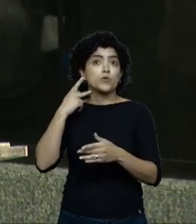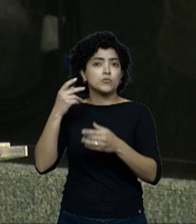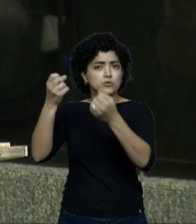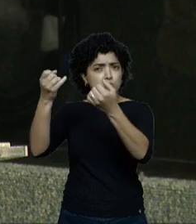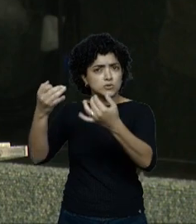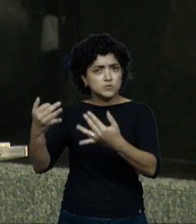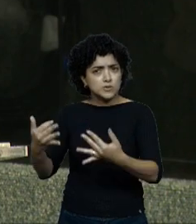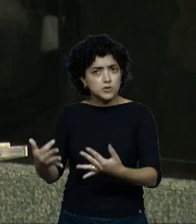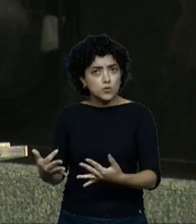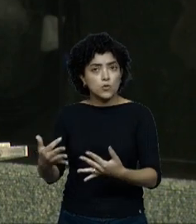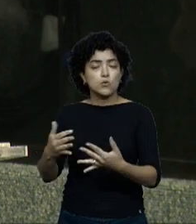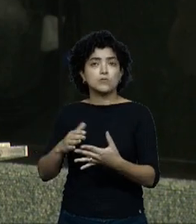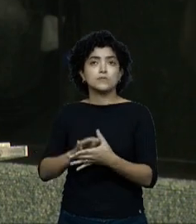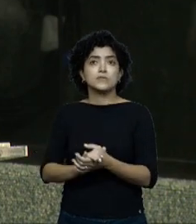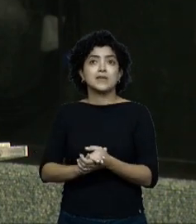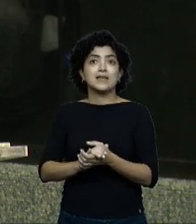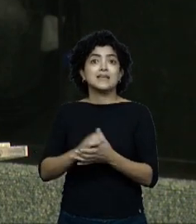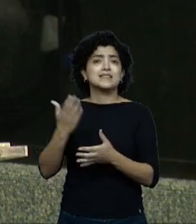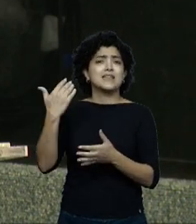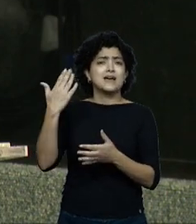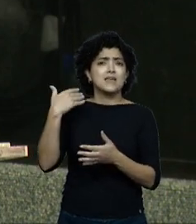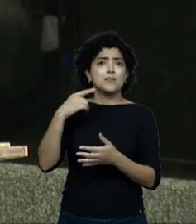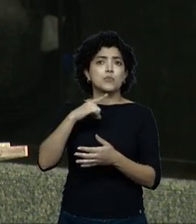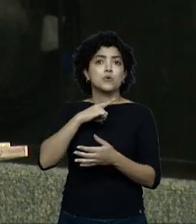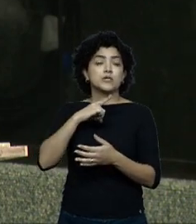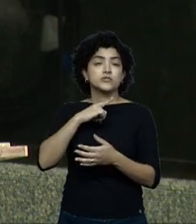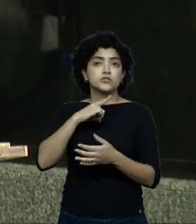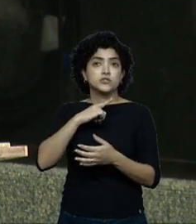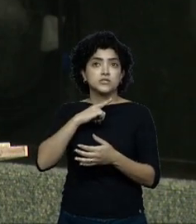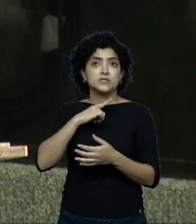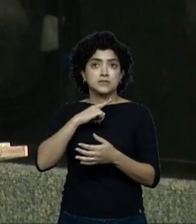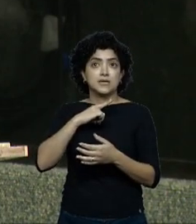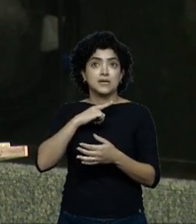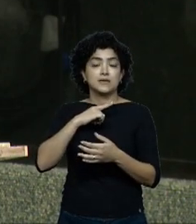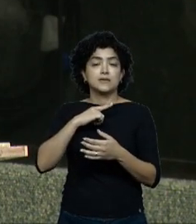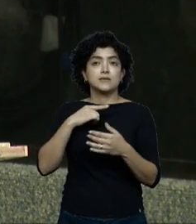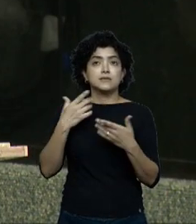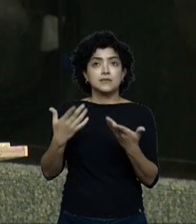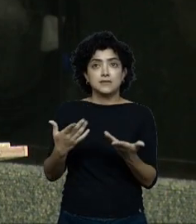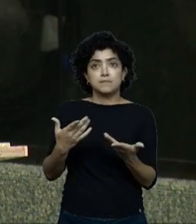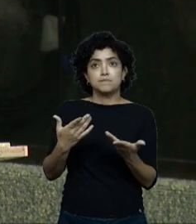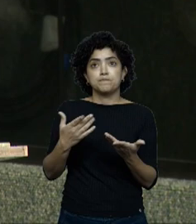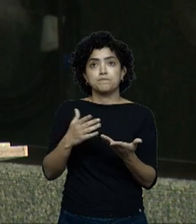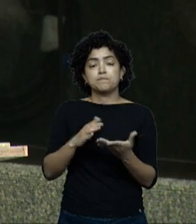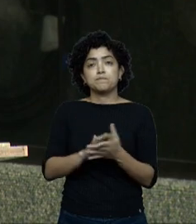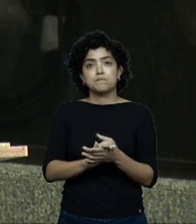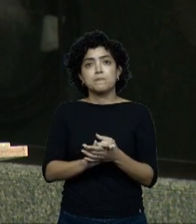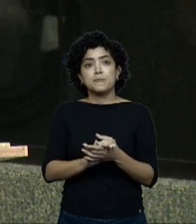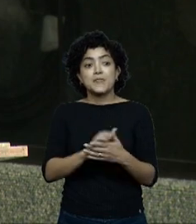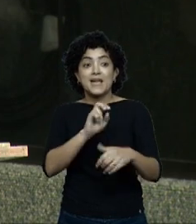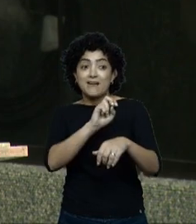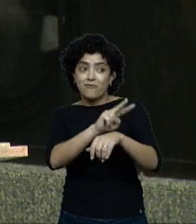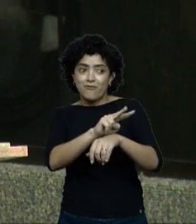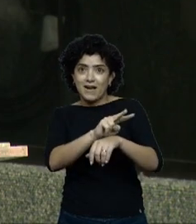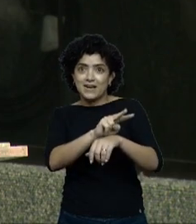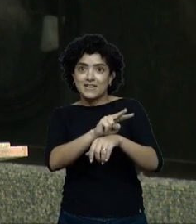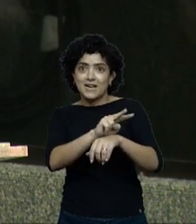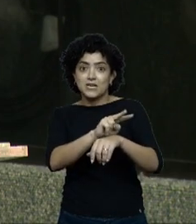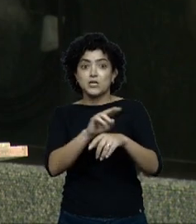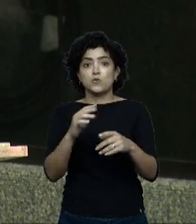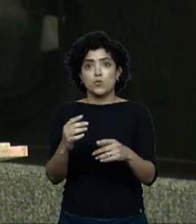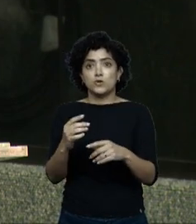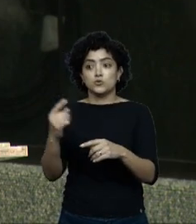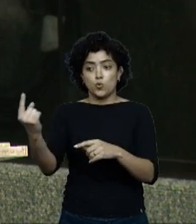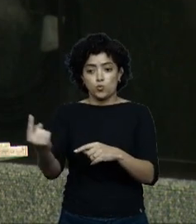que nós tínhamos na época que era eu era você ter nós ficávamos uma vaga enquanto um professor